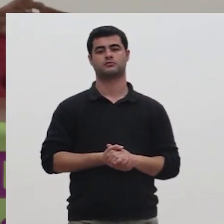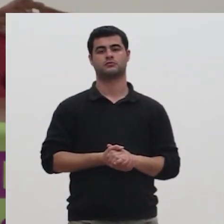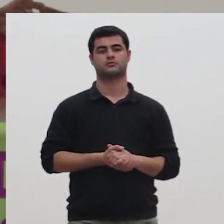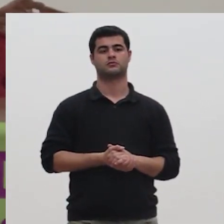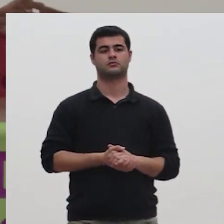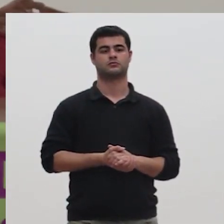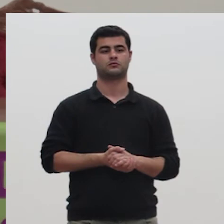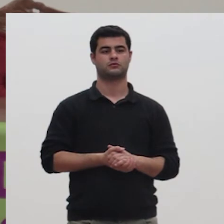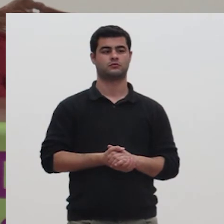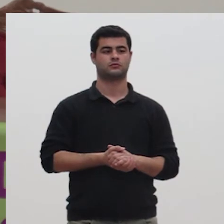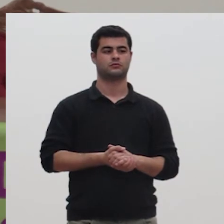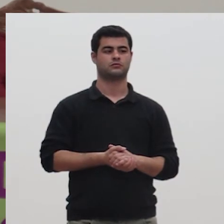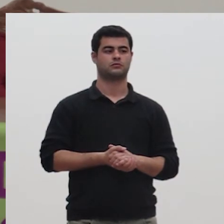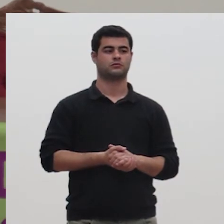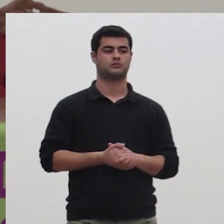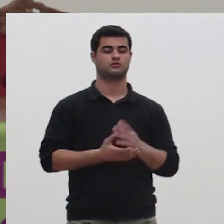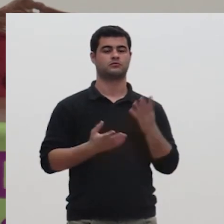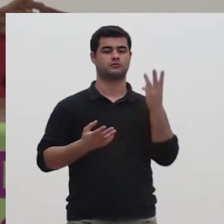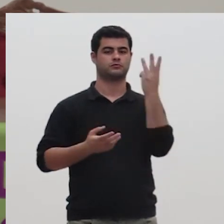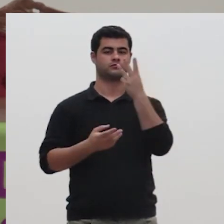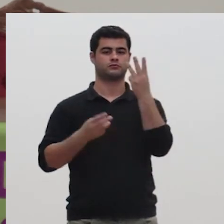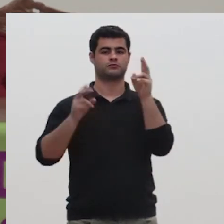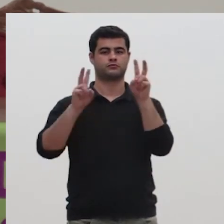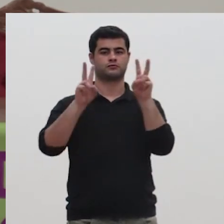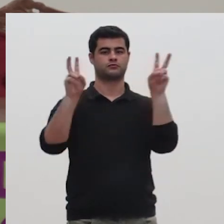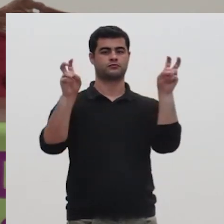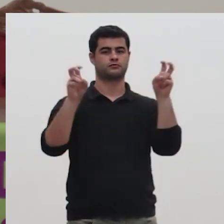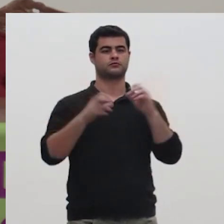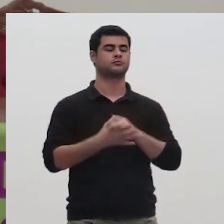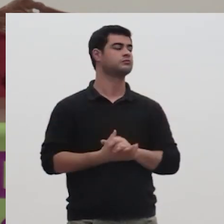Vamos partir para o terceiro tema.